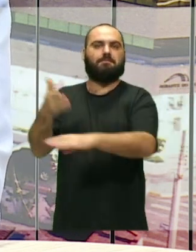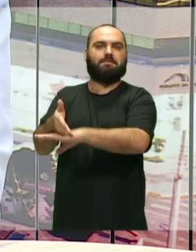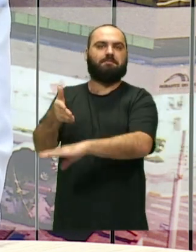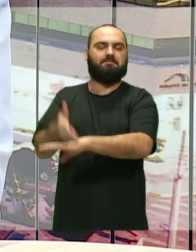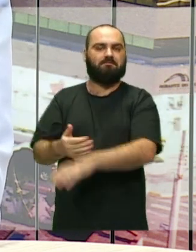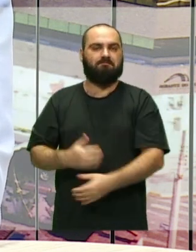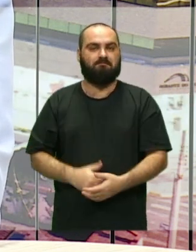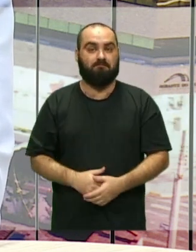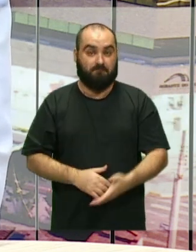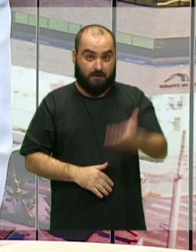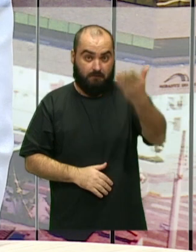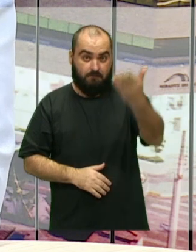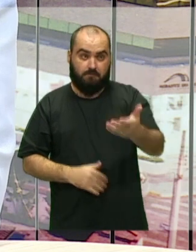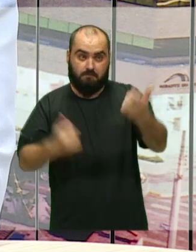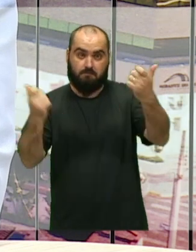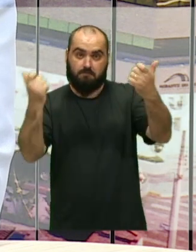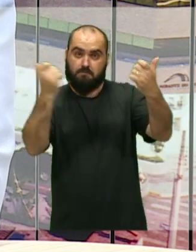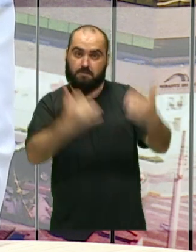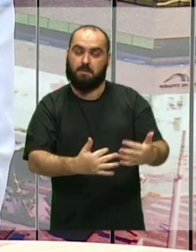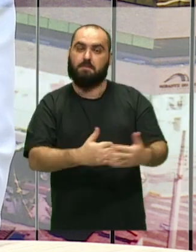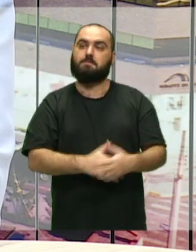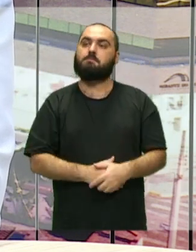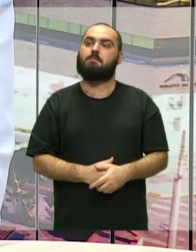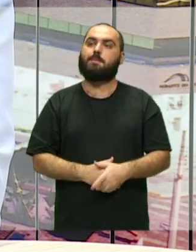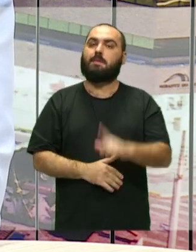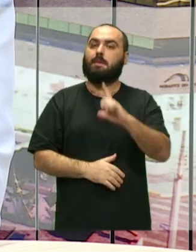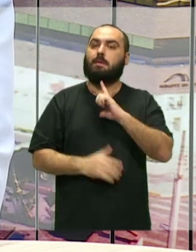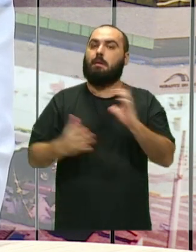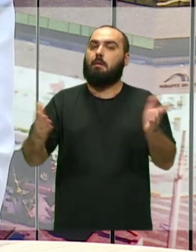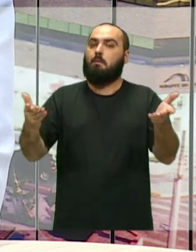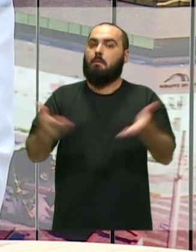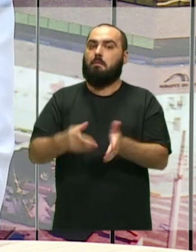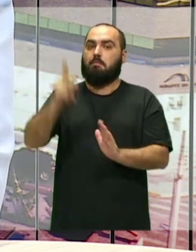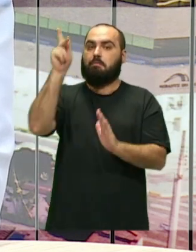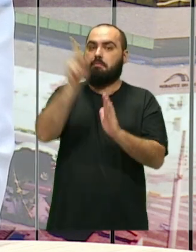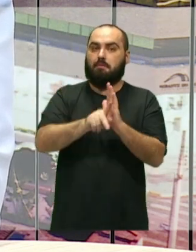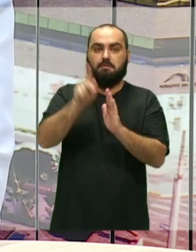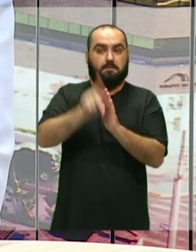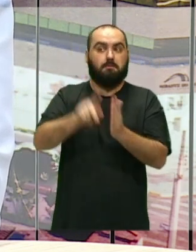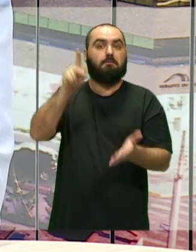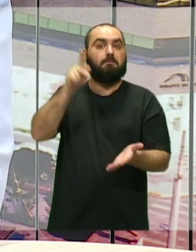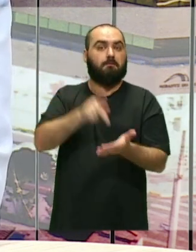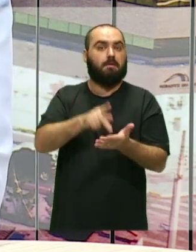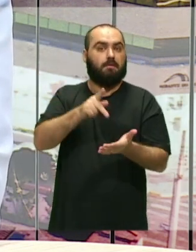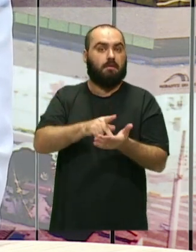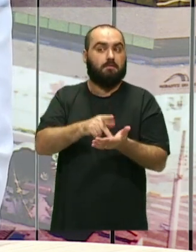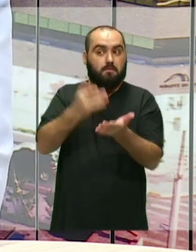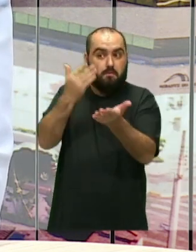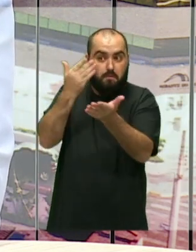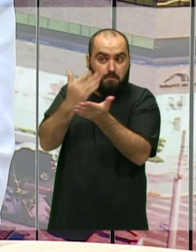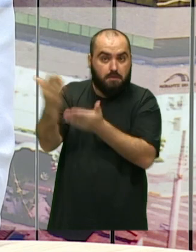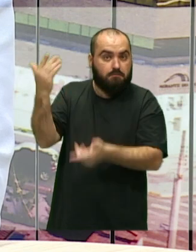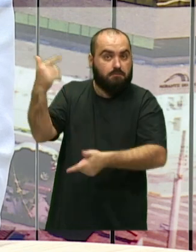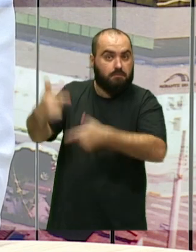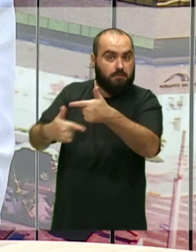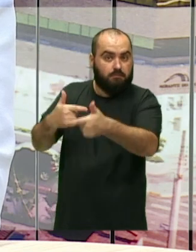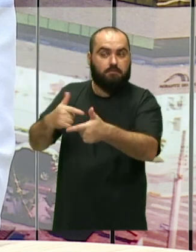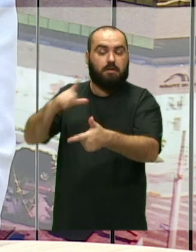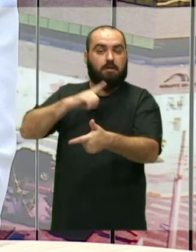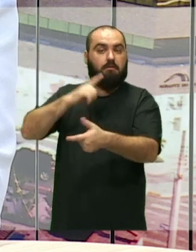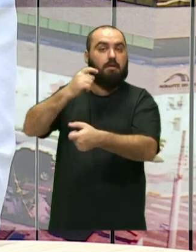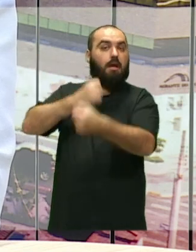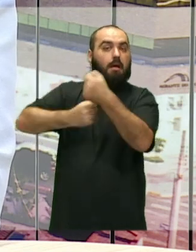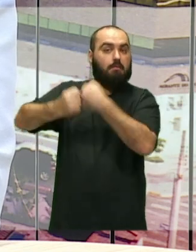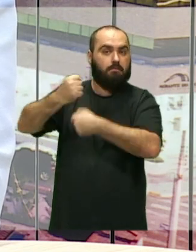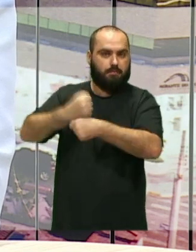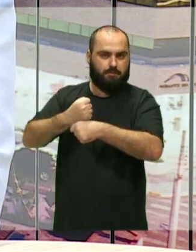falou eles estão agora colocando em Ação esse projeto estão literalmente entrando em Ação né tivemos ano